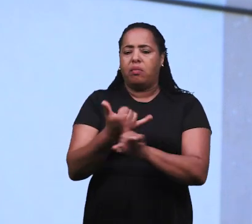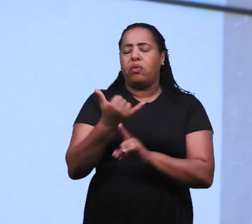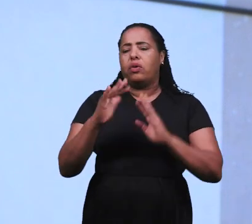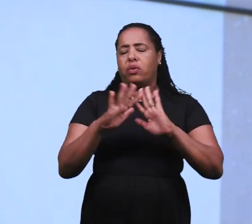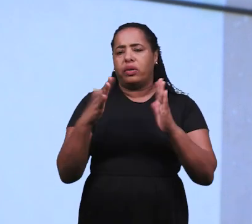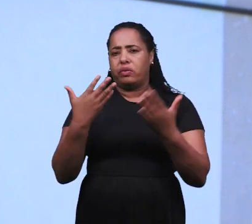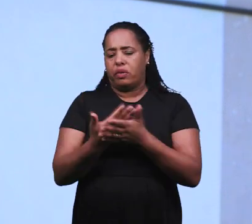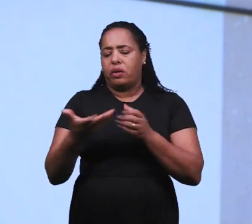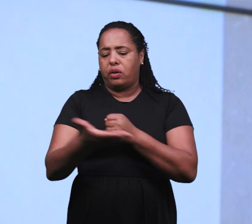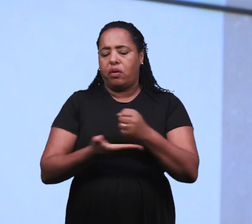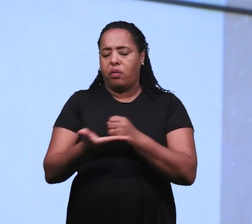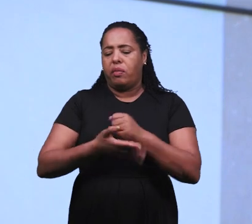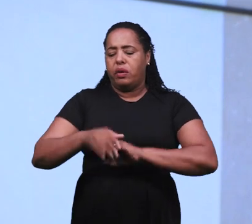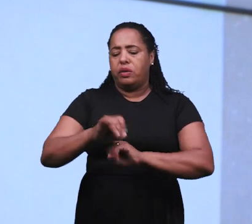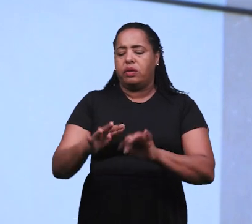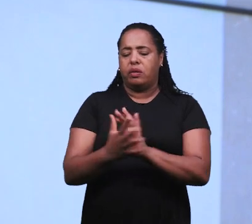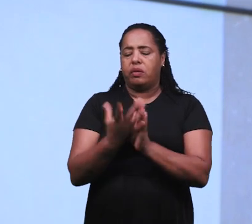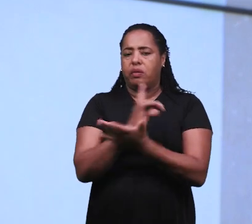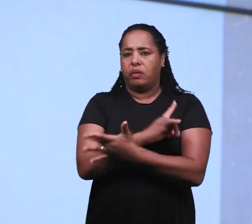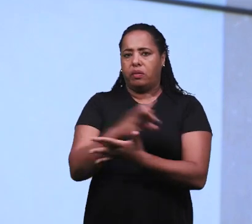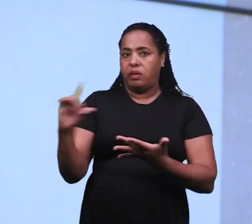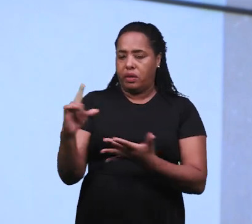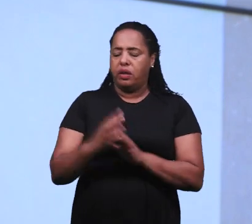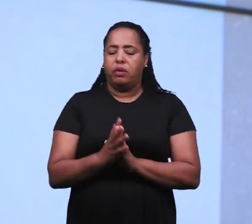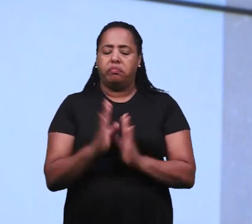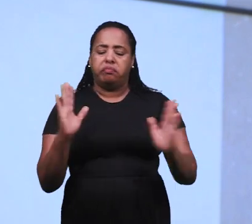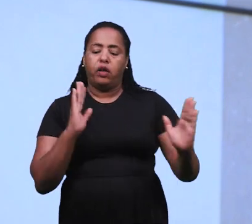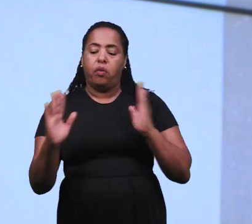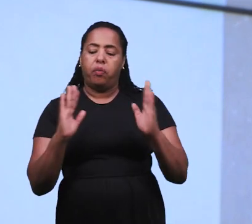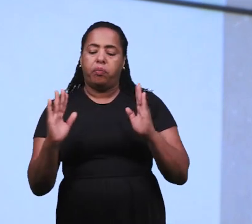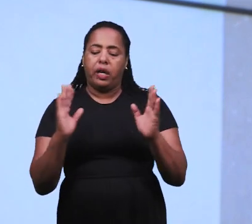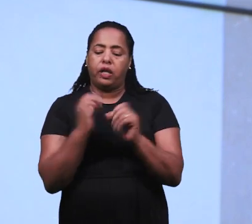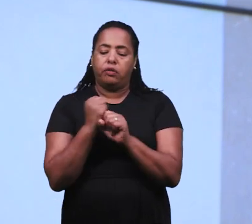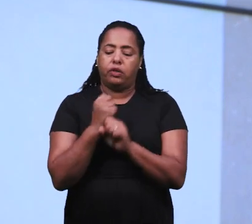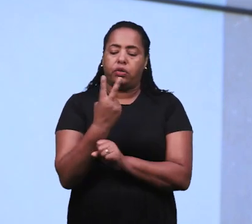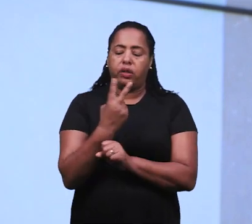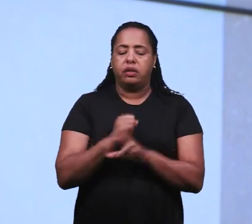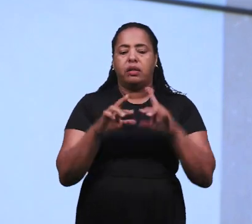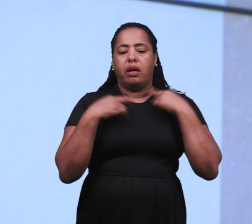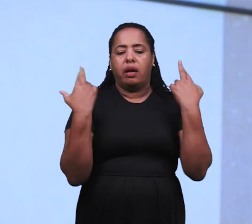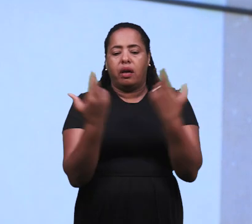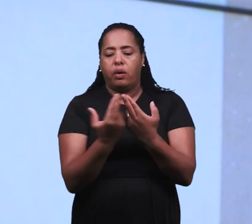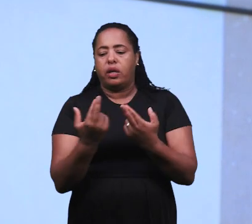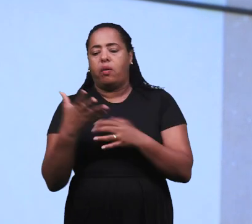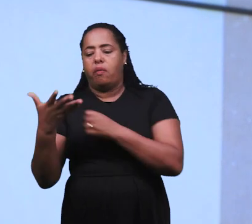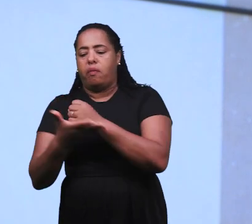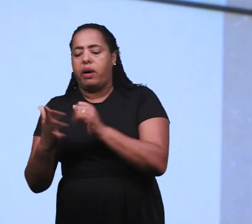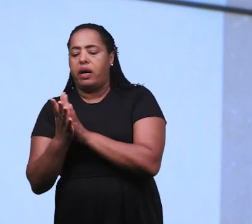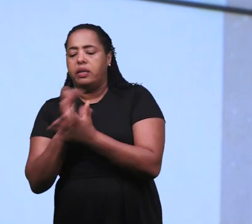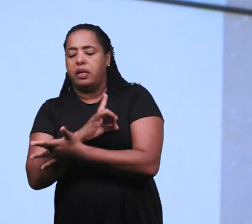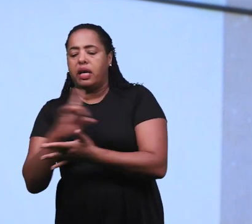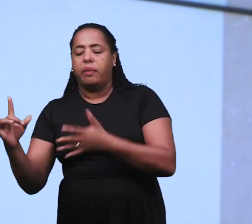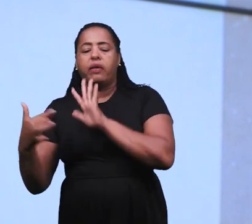Então, foram situações que nós tratamos ao longo desses 2 anos. Nós fazemos reuniões e aí nós vamos para a palavra. O que a